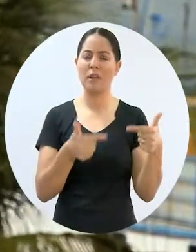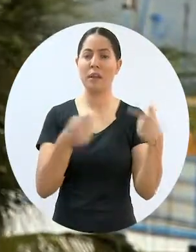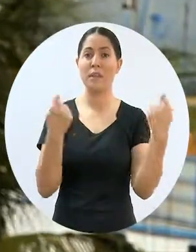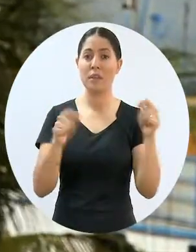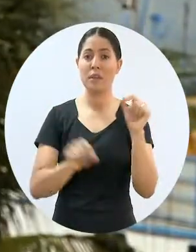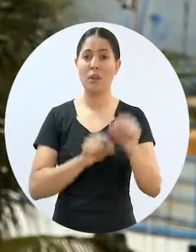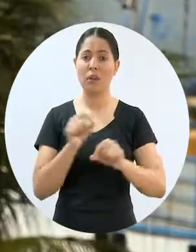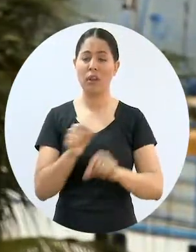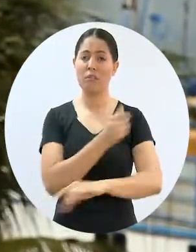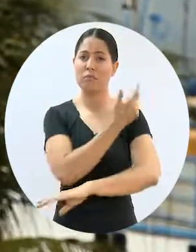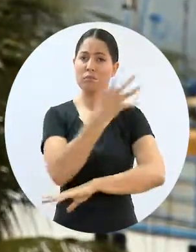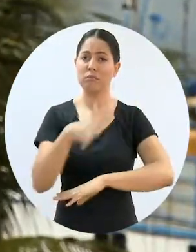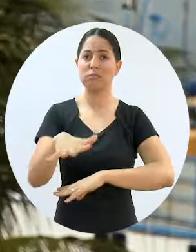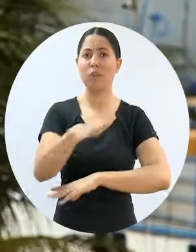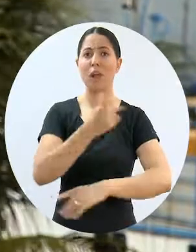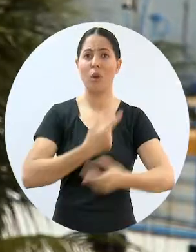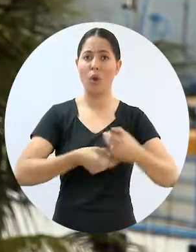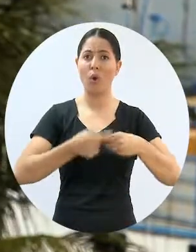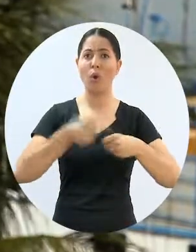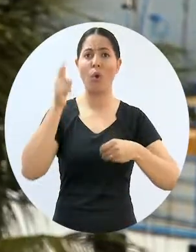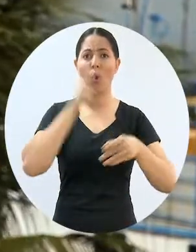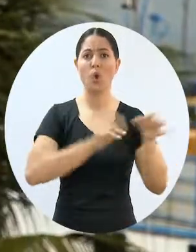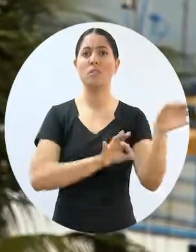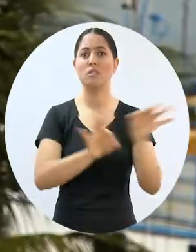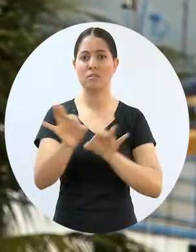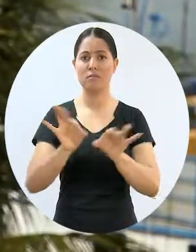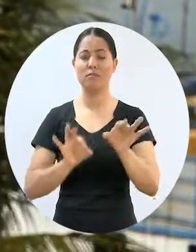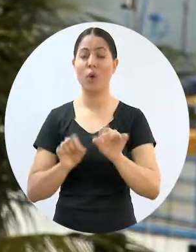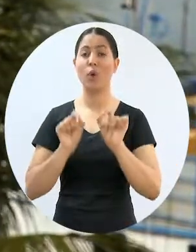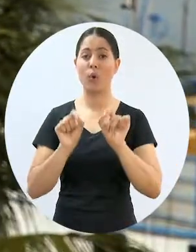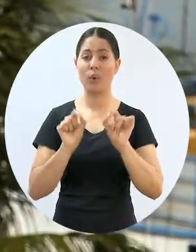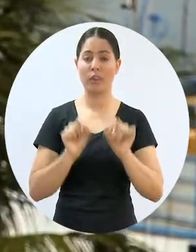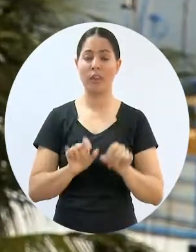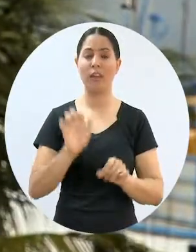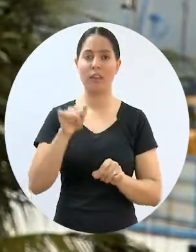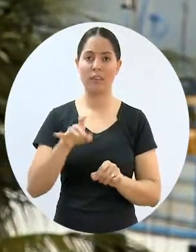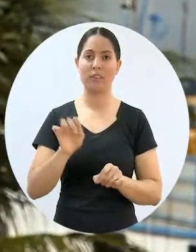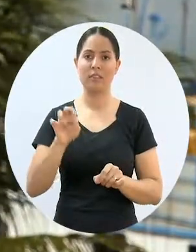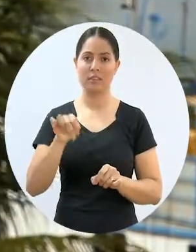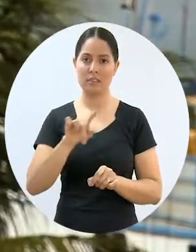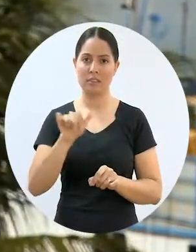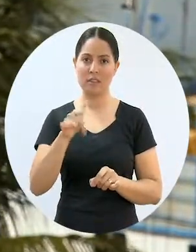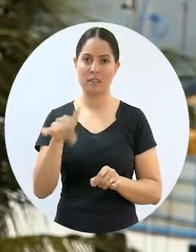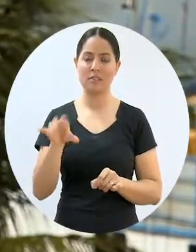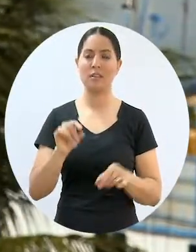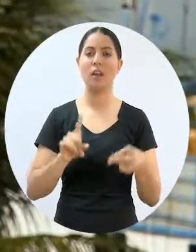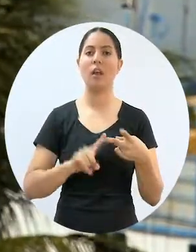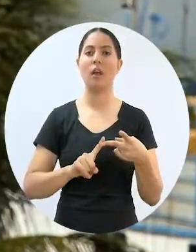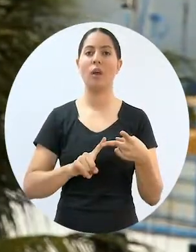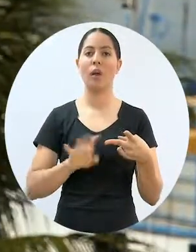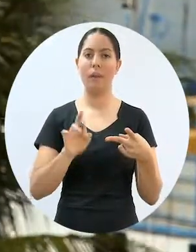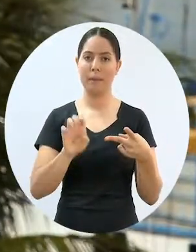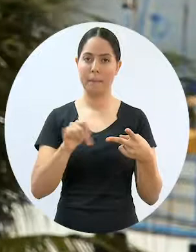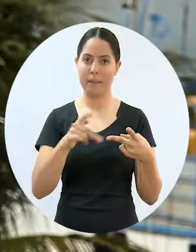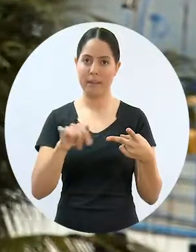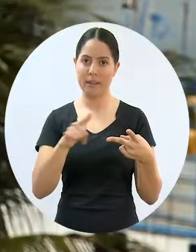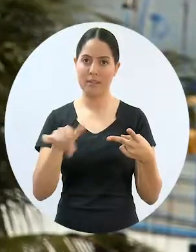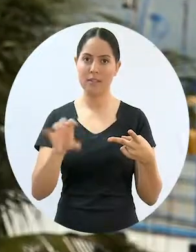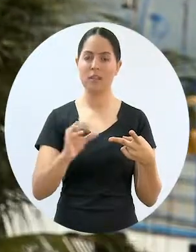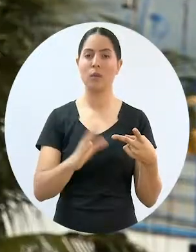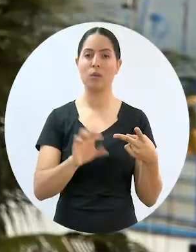desses ecossistemas atingidos, certo? No que diz respeito a indenizações, a reparações sociais,